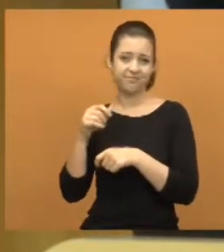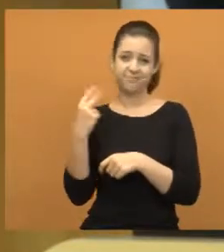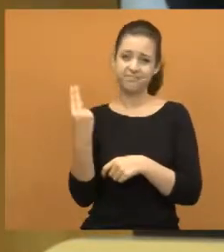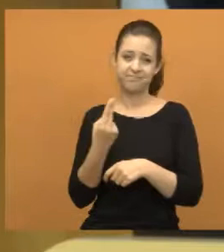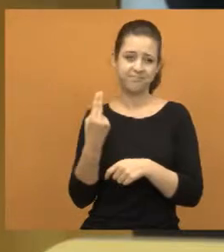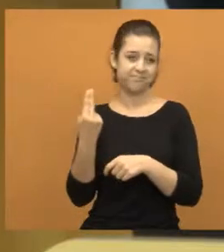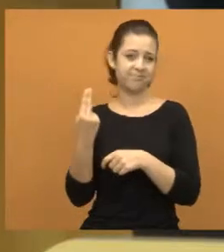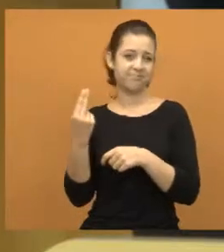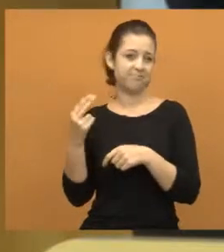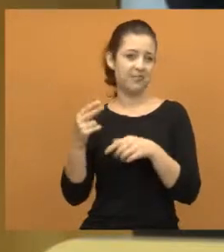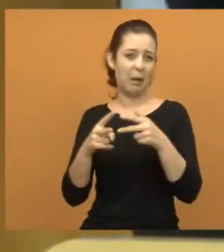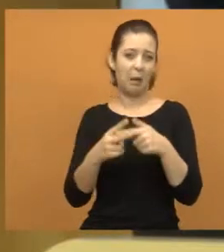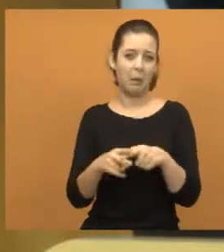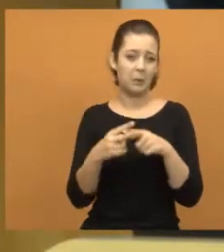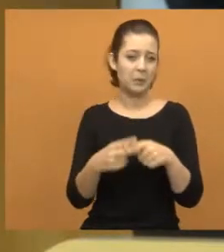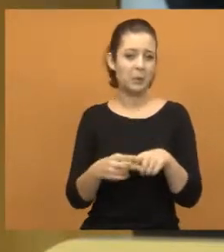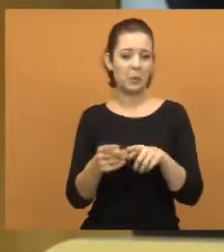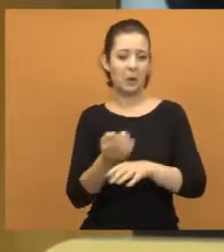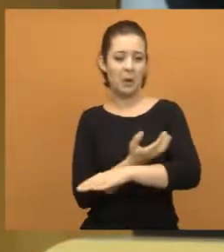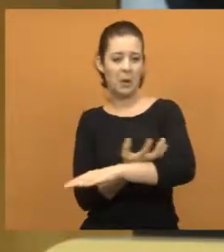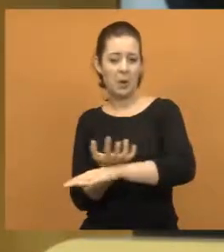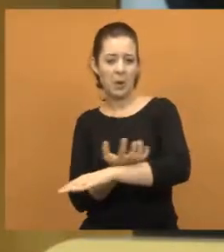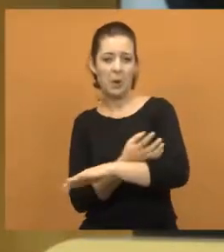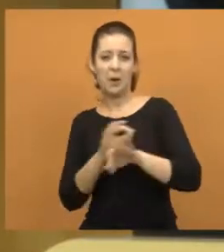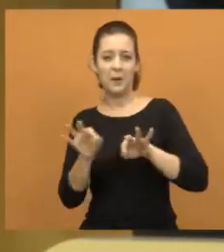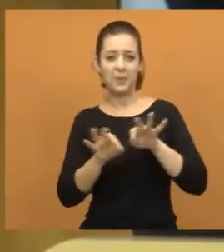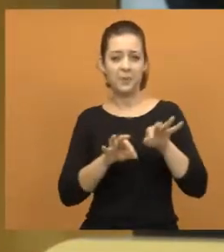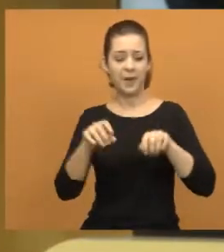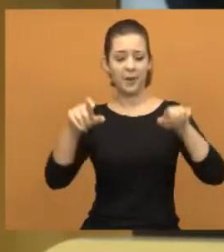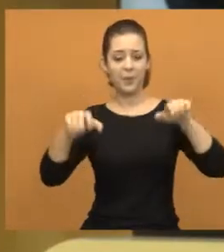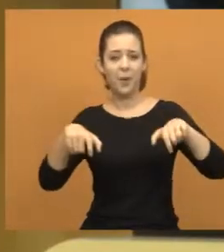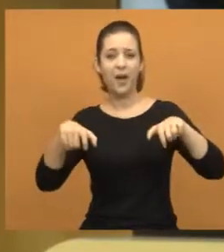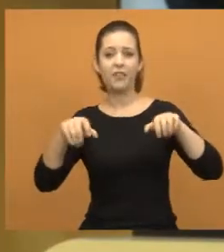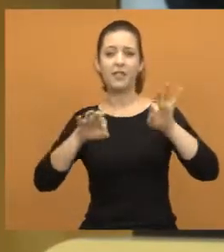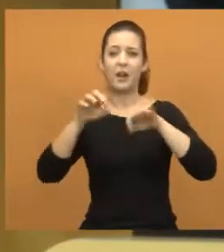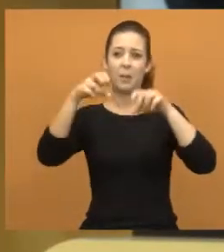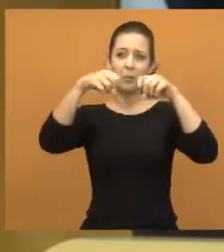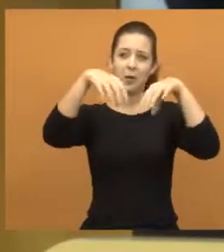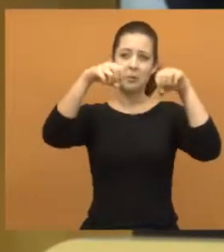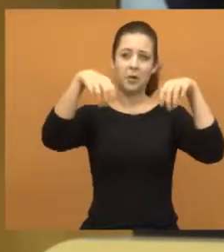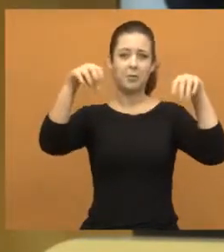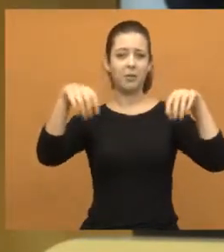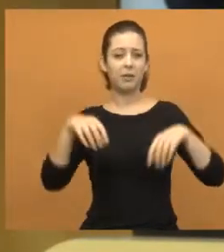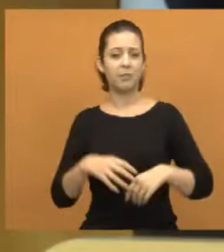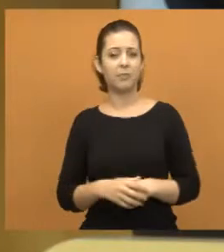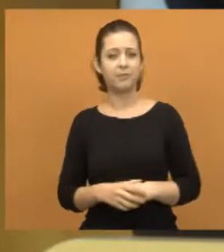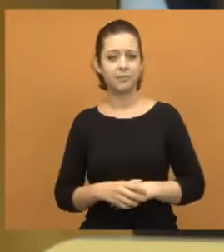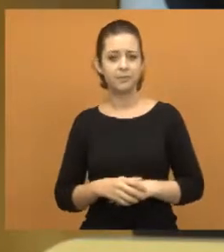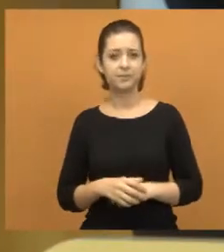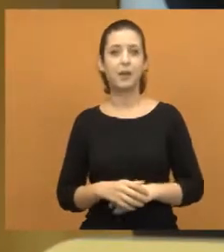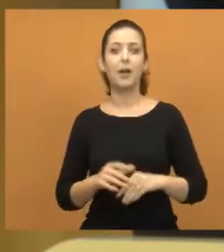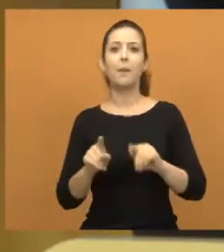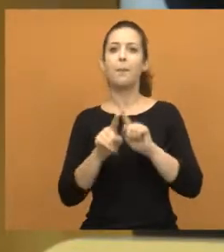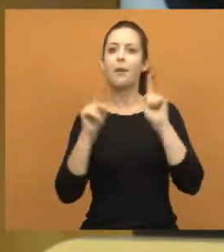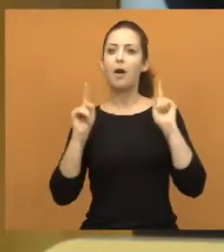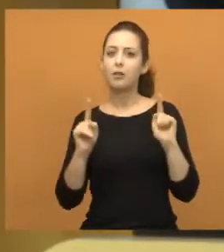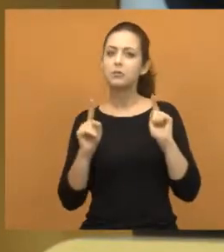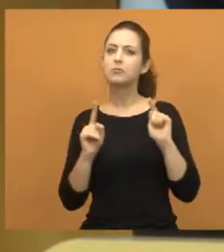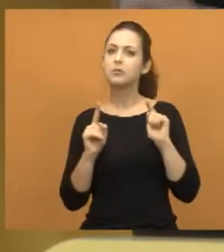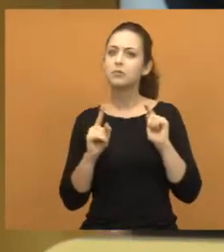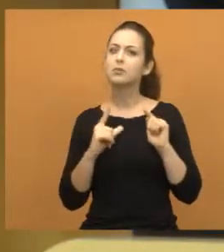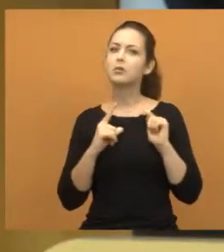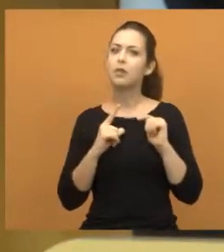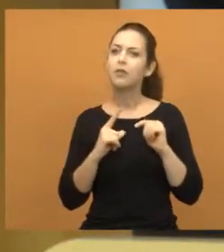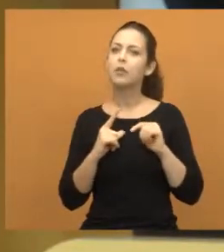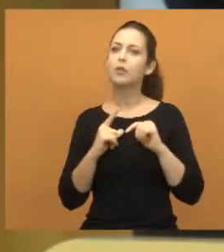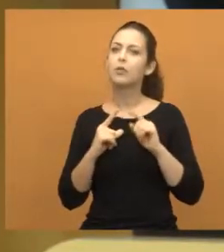na manutenção dos campos, os gramados, das quadras, a iluminação. Mas, em contrapartida, a gente encontrou